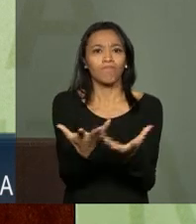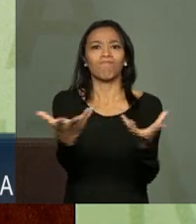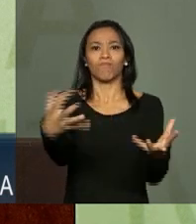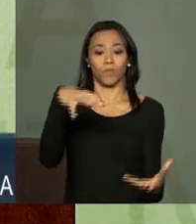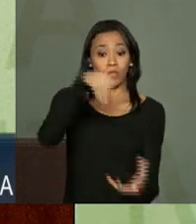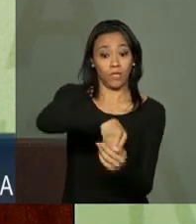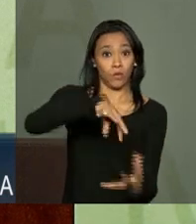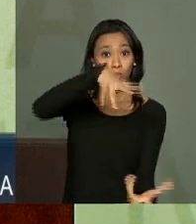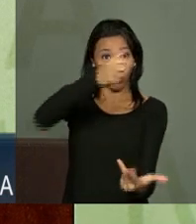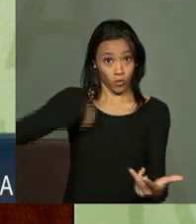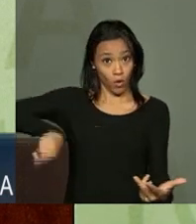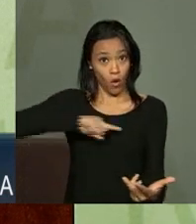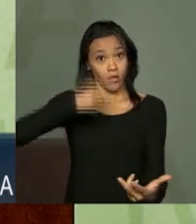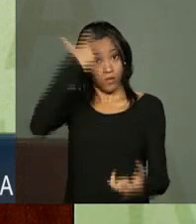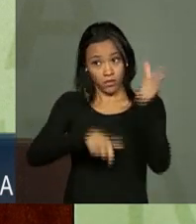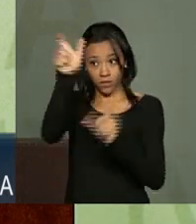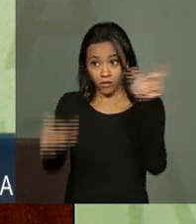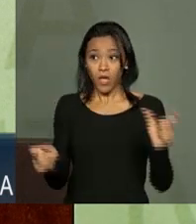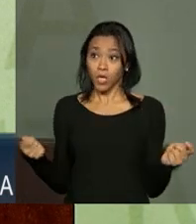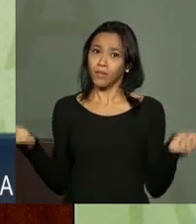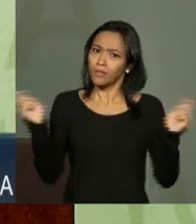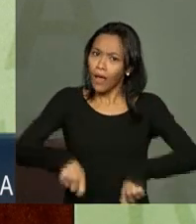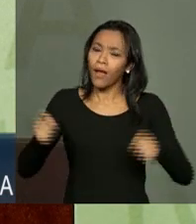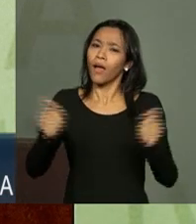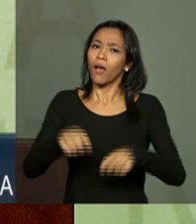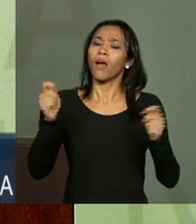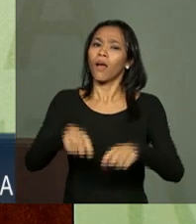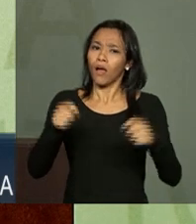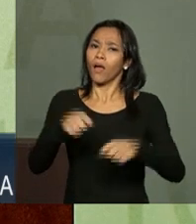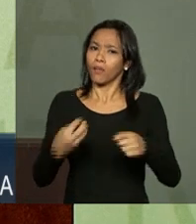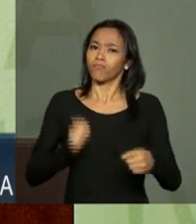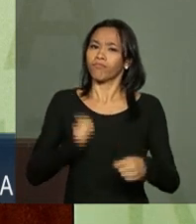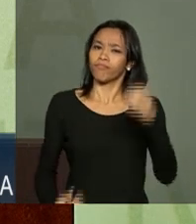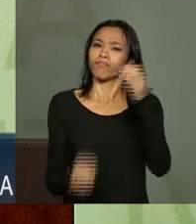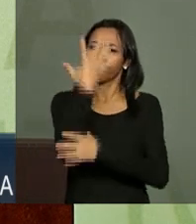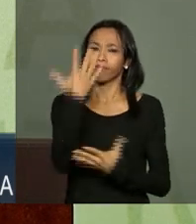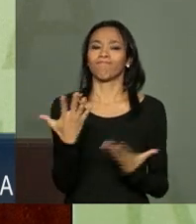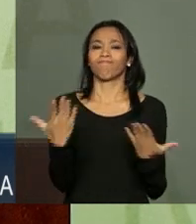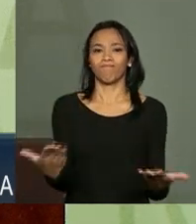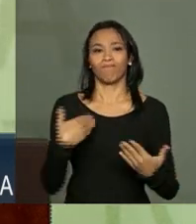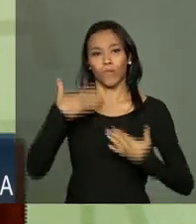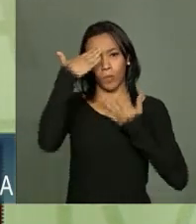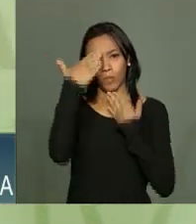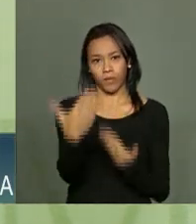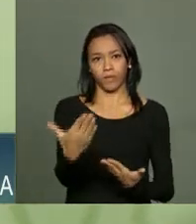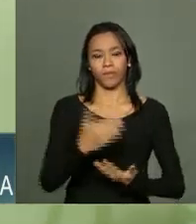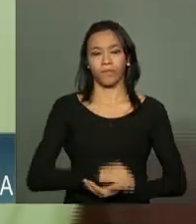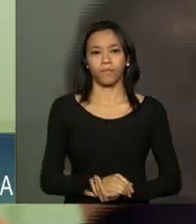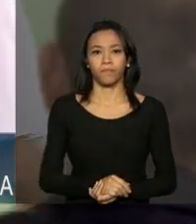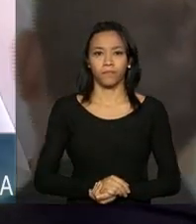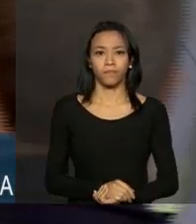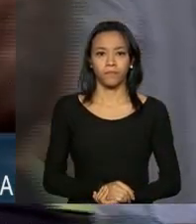somos aqueles que lutam pelo que pode efetivamente existir. Muito obrigado.